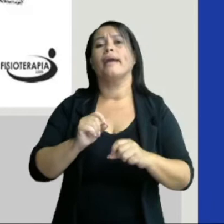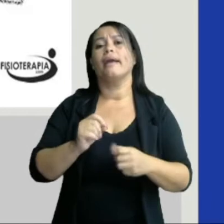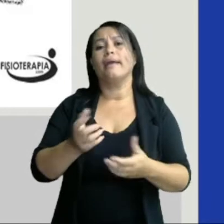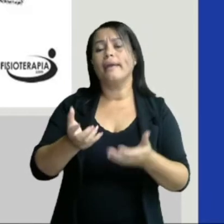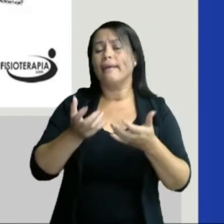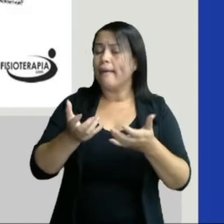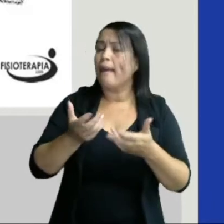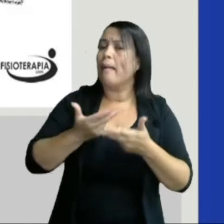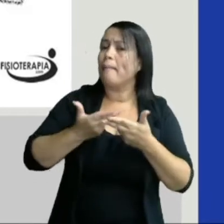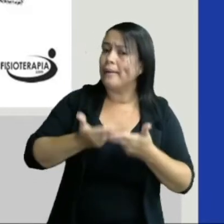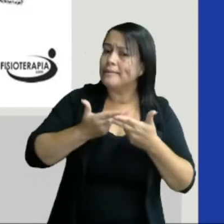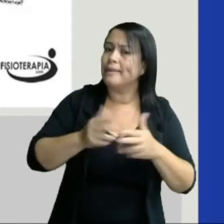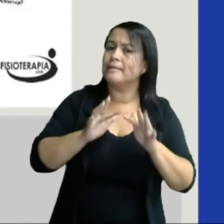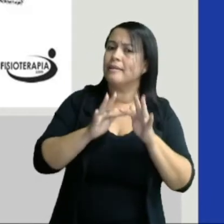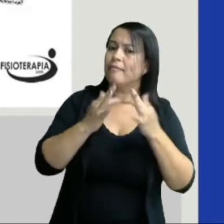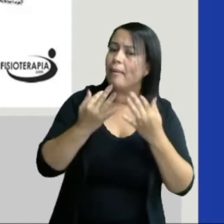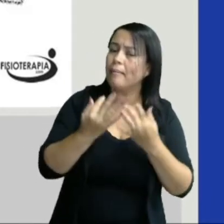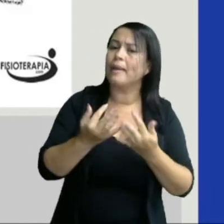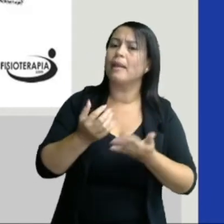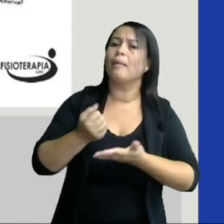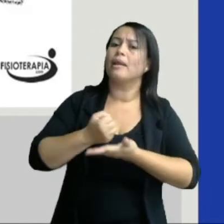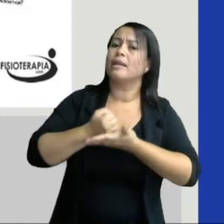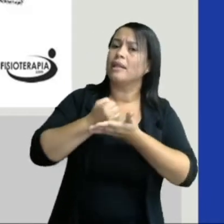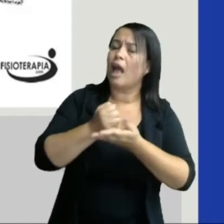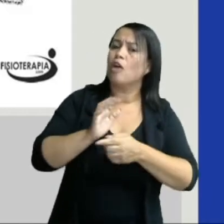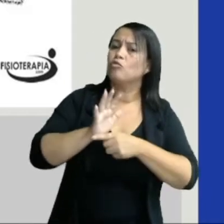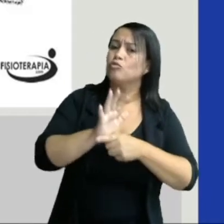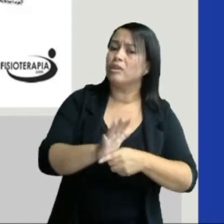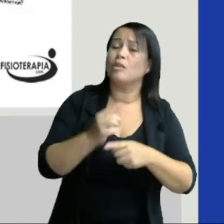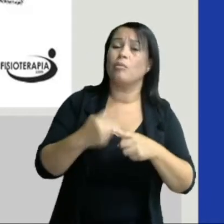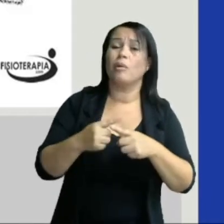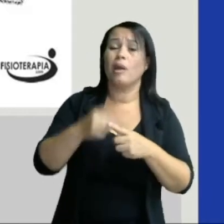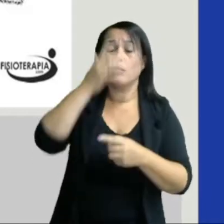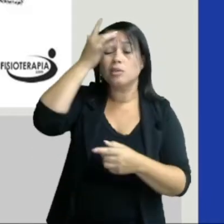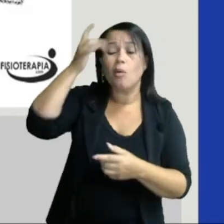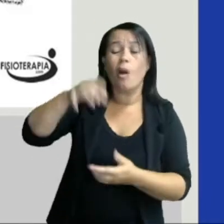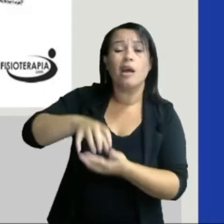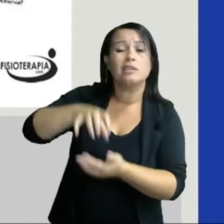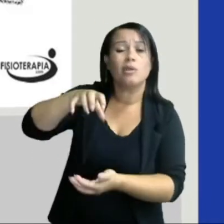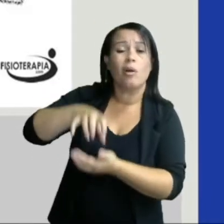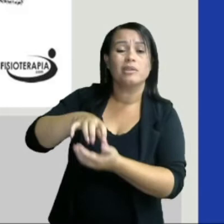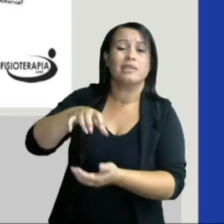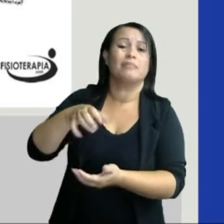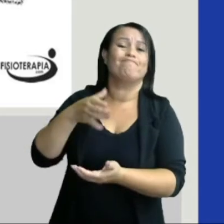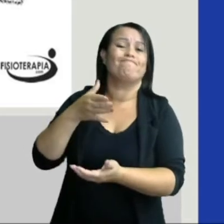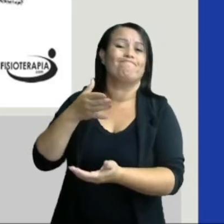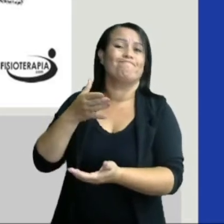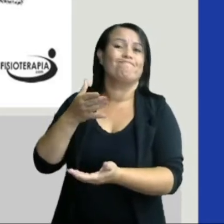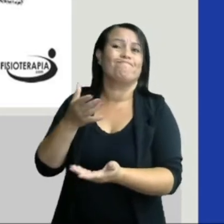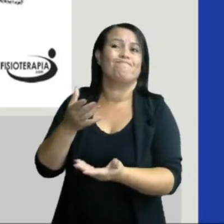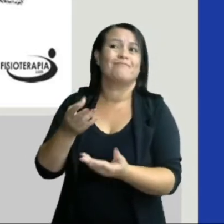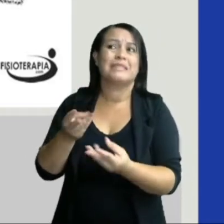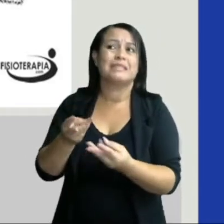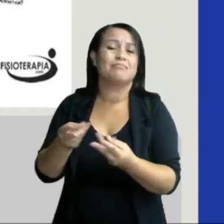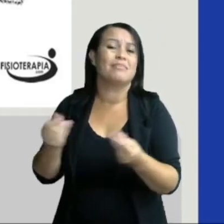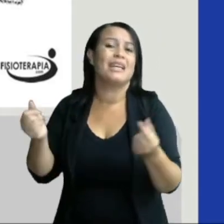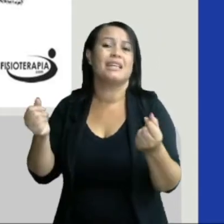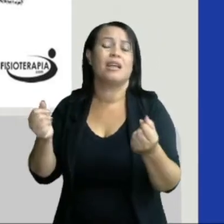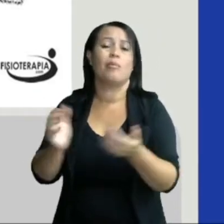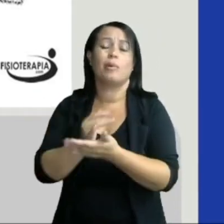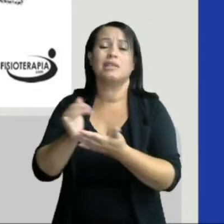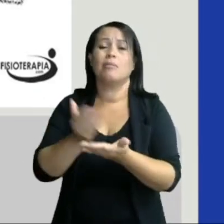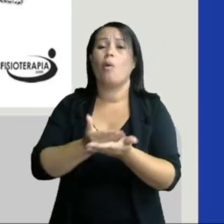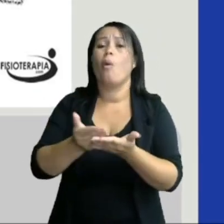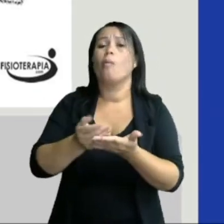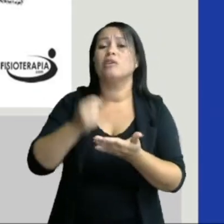muita paciência de toda a família, porque o idoso acaba perdendo muito sua qualidade de vida. Atos simples como pentear o